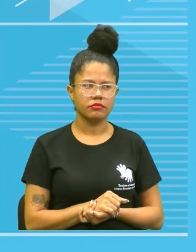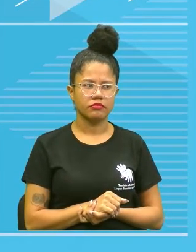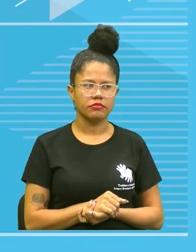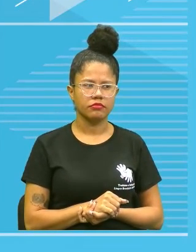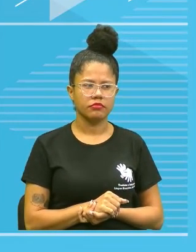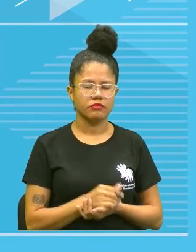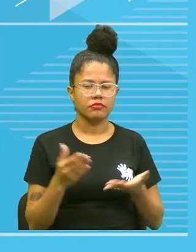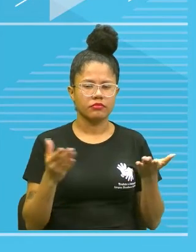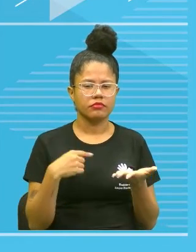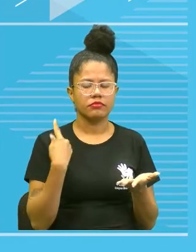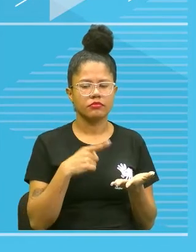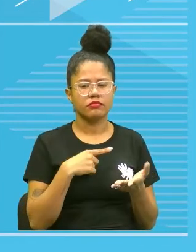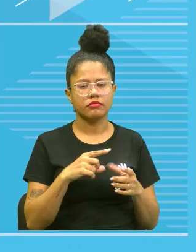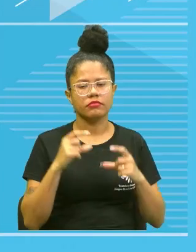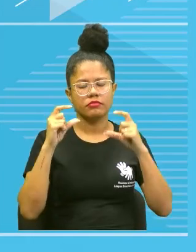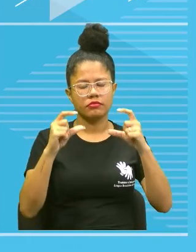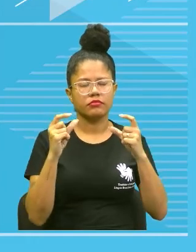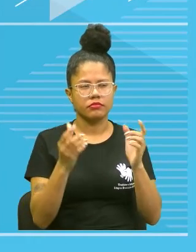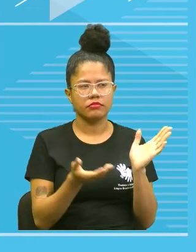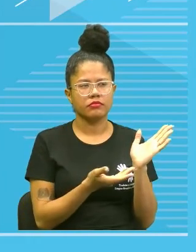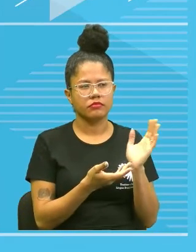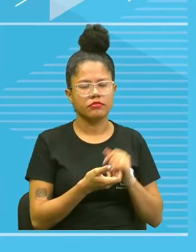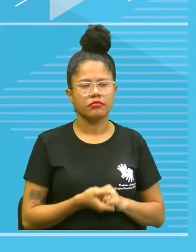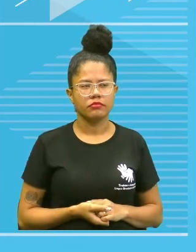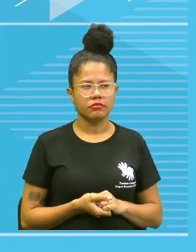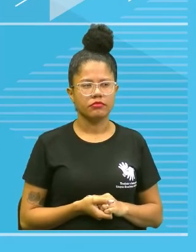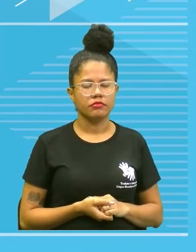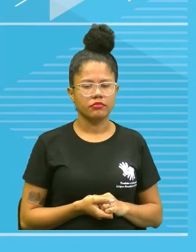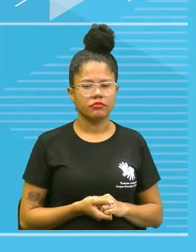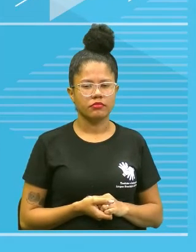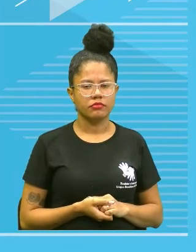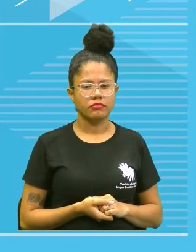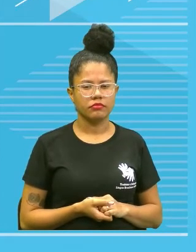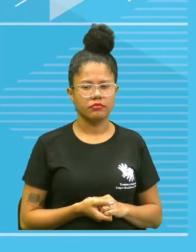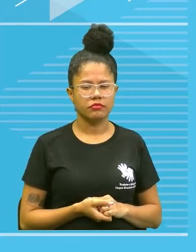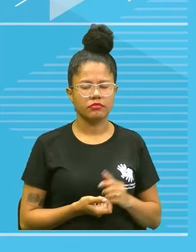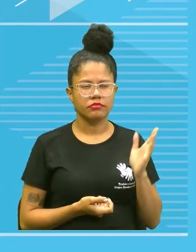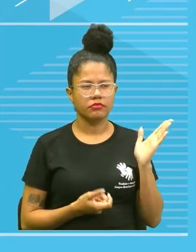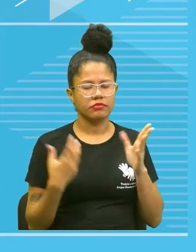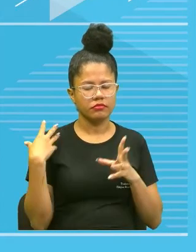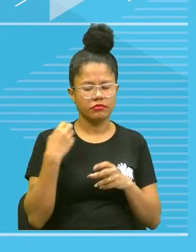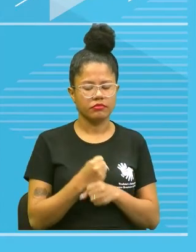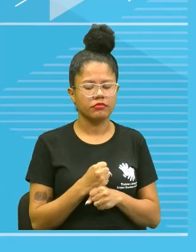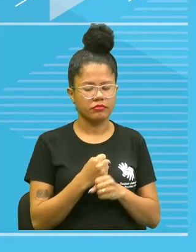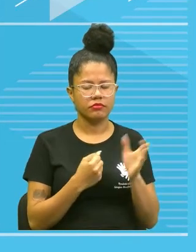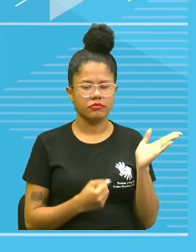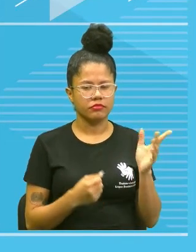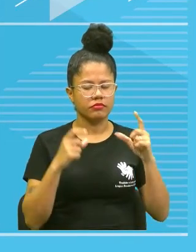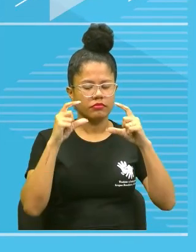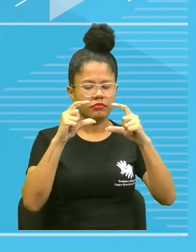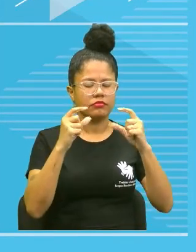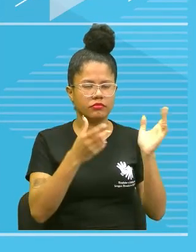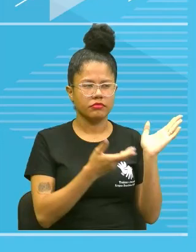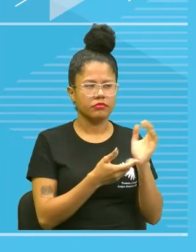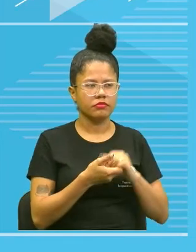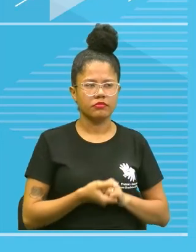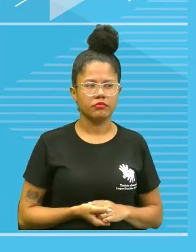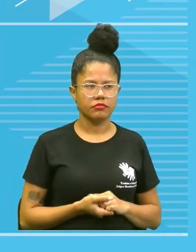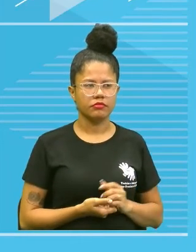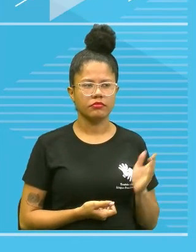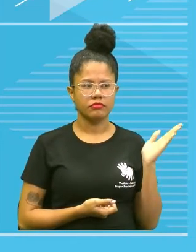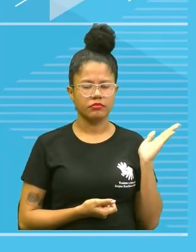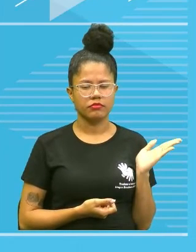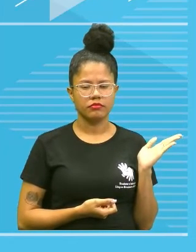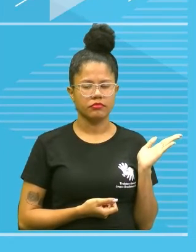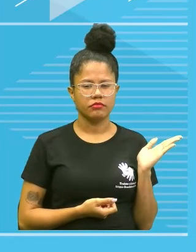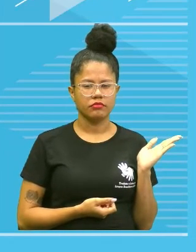E aí a gente tem uma fórmula para o rendimento, ok? O rendimento é calculado por uma fórmula. Para calcular o rendimento de uma